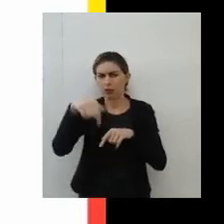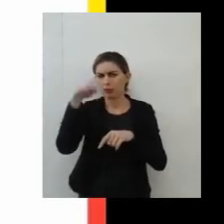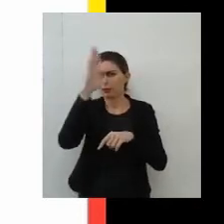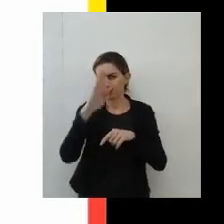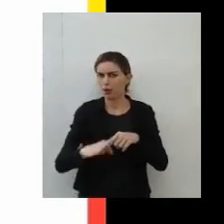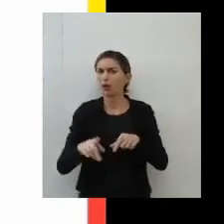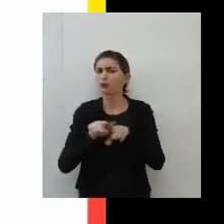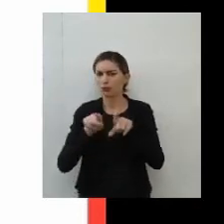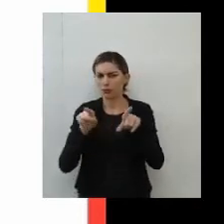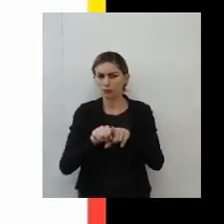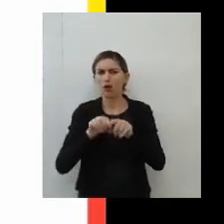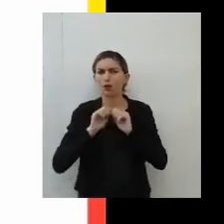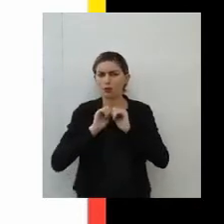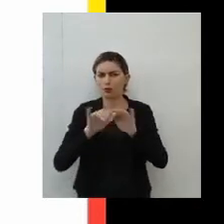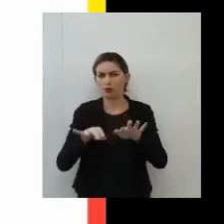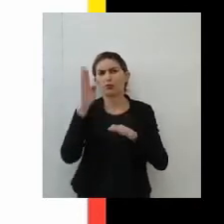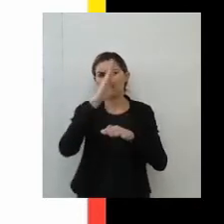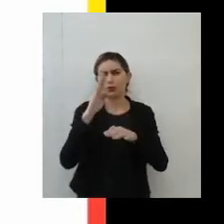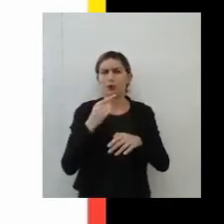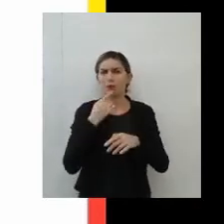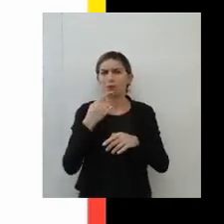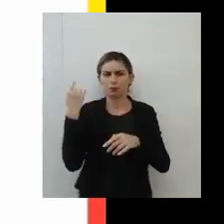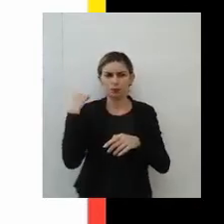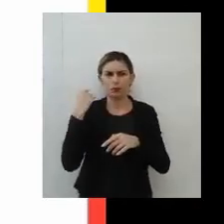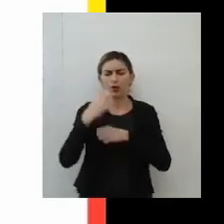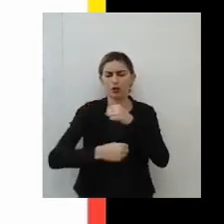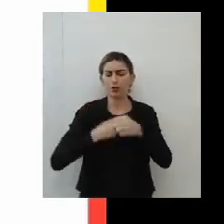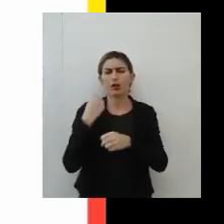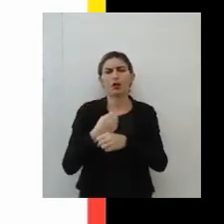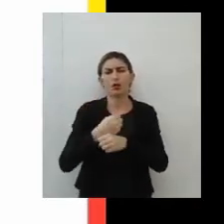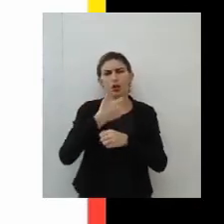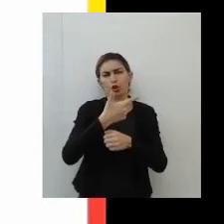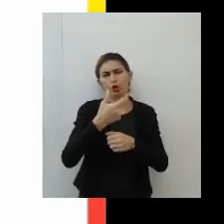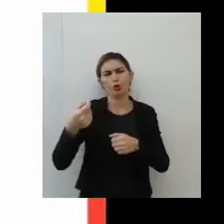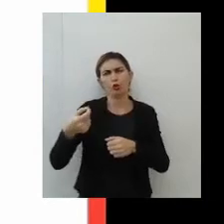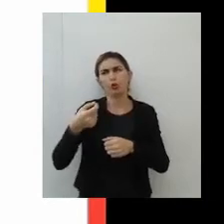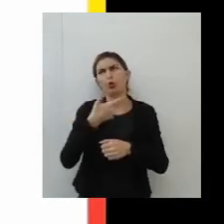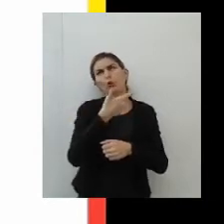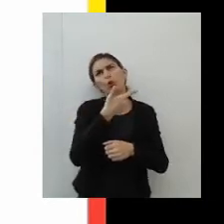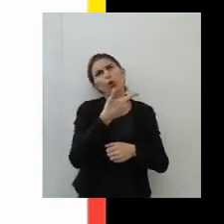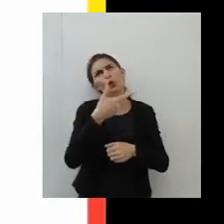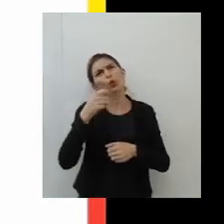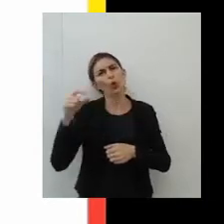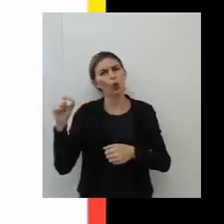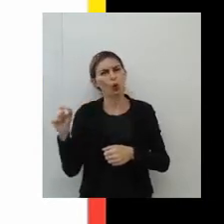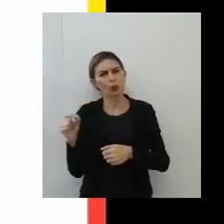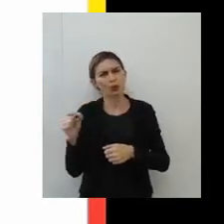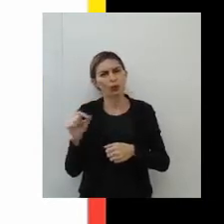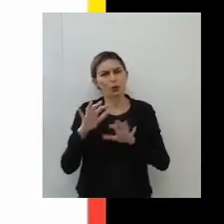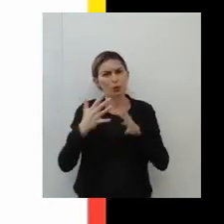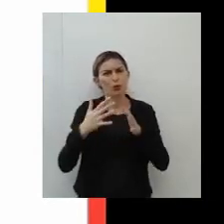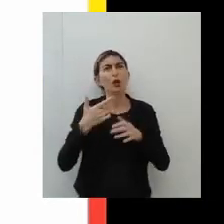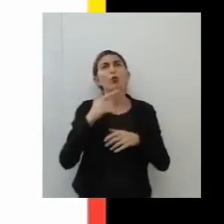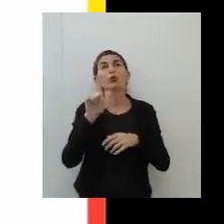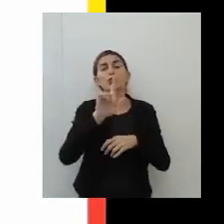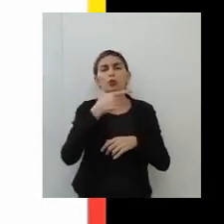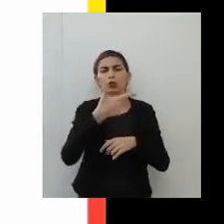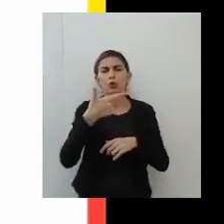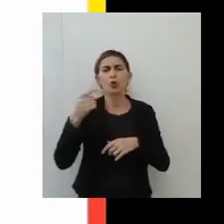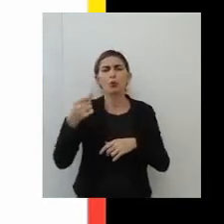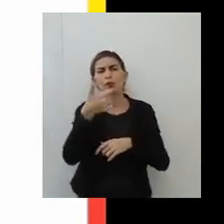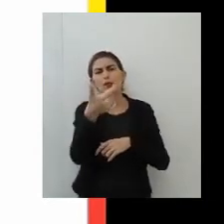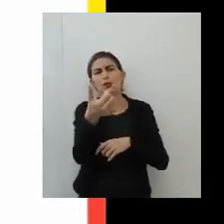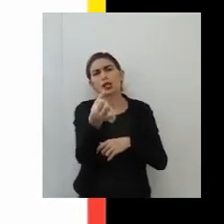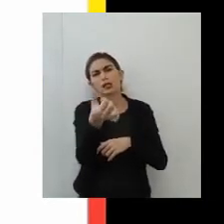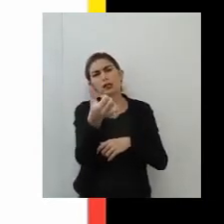surtos de peste negra. Um dos mais recentes foi no ano de 2000, se não me falha a memória, tá certo? No 2016. Tá